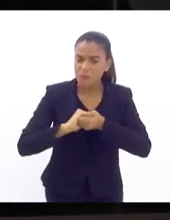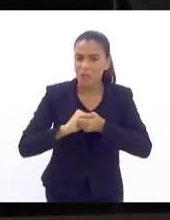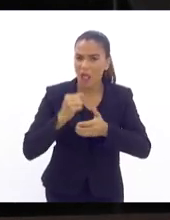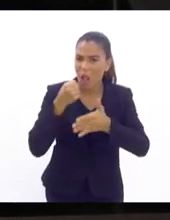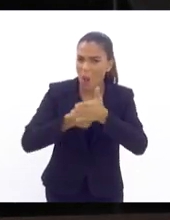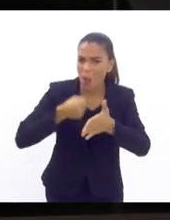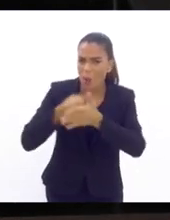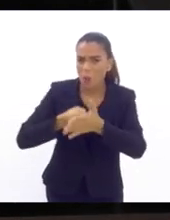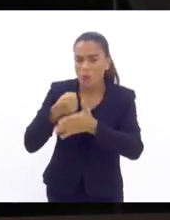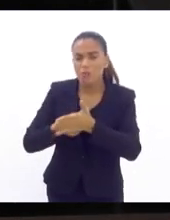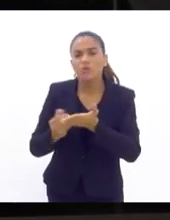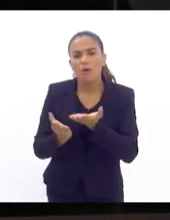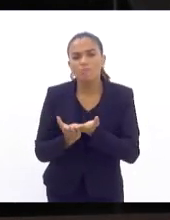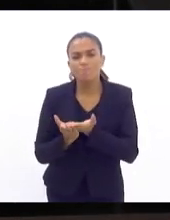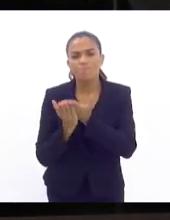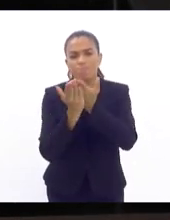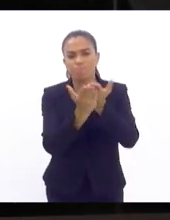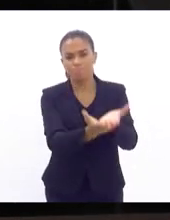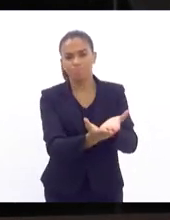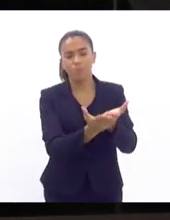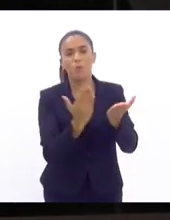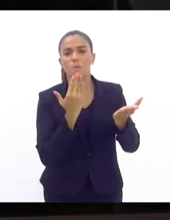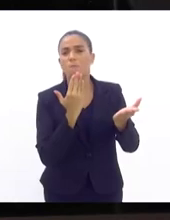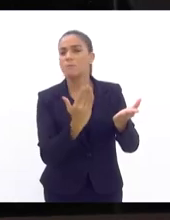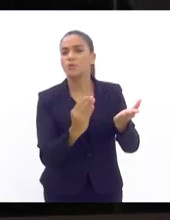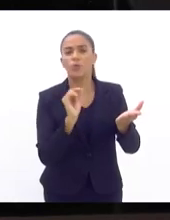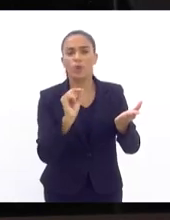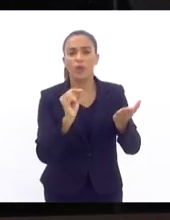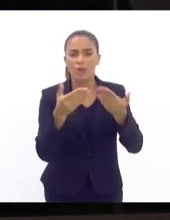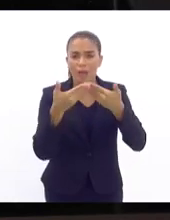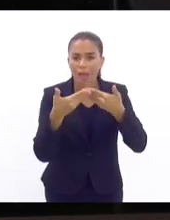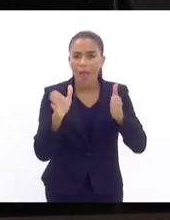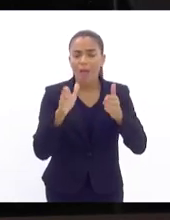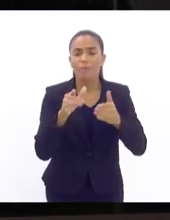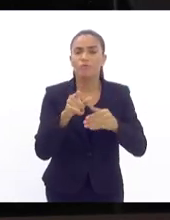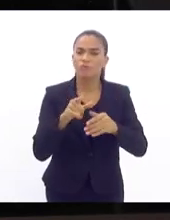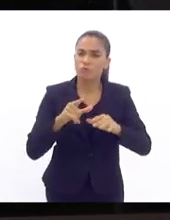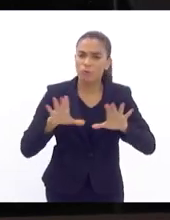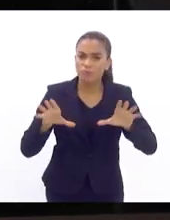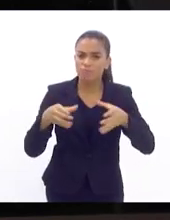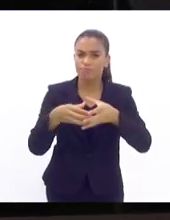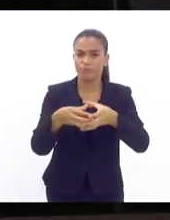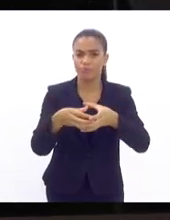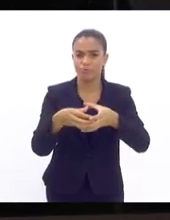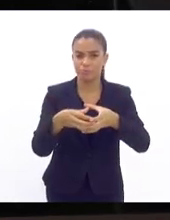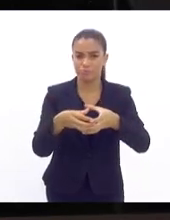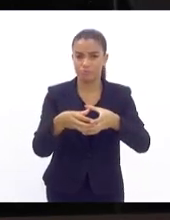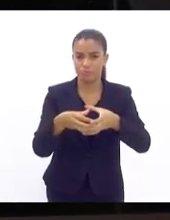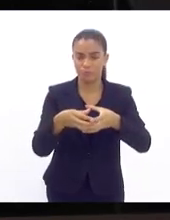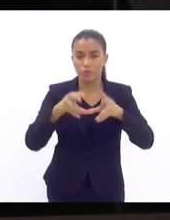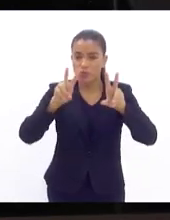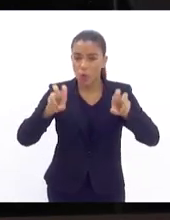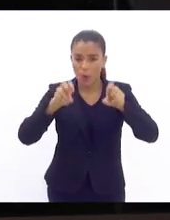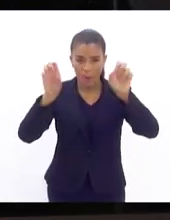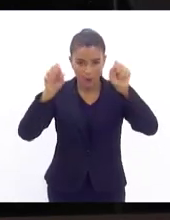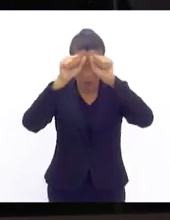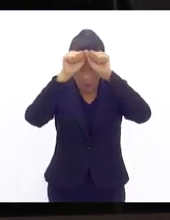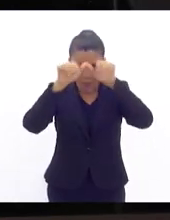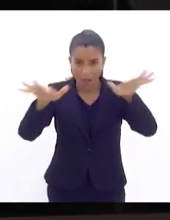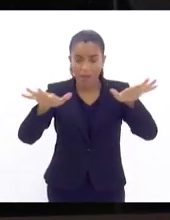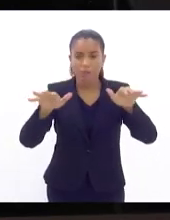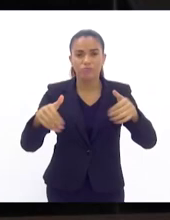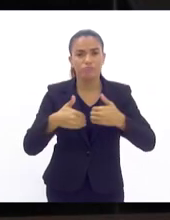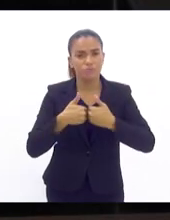encaminhamos um pedido para abertura de uma frente de autismo, em defesa